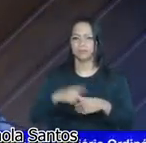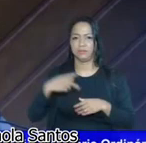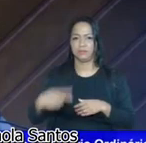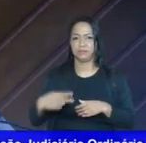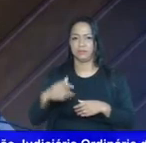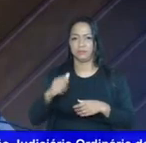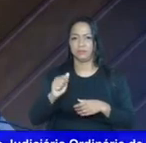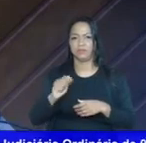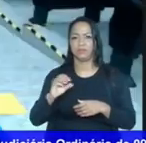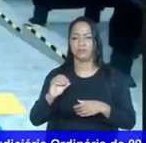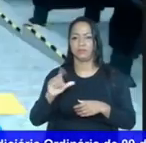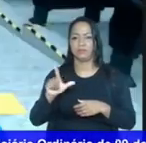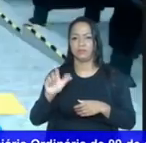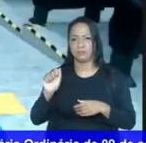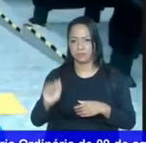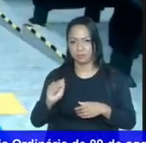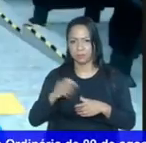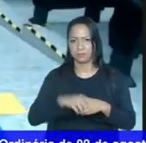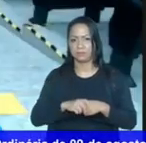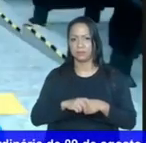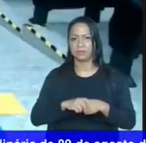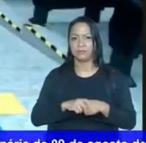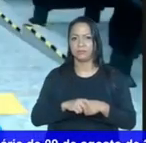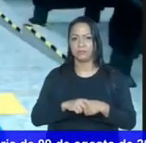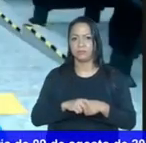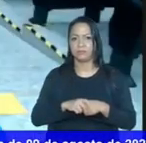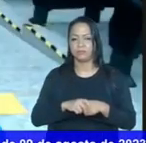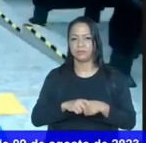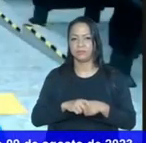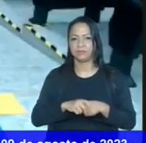Paola Santos. Imagem ampla do plenário.